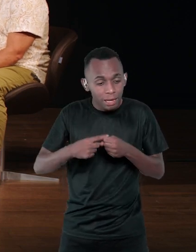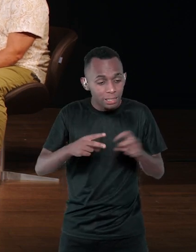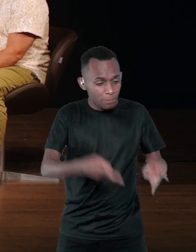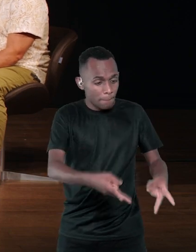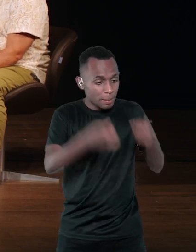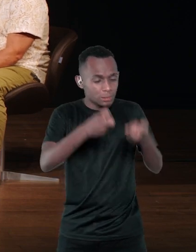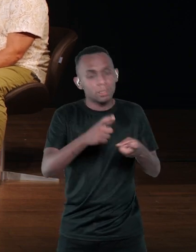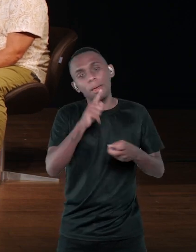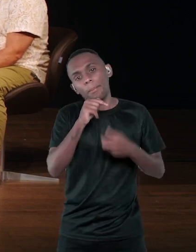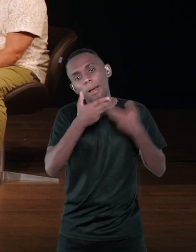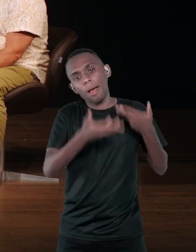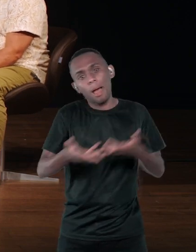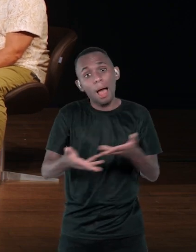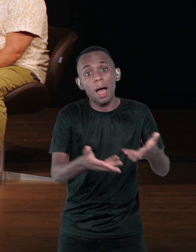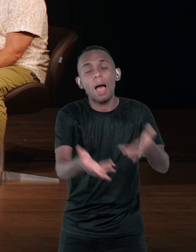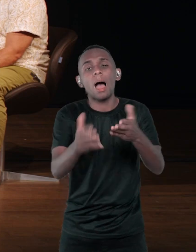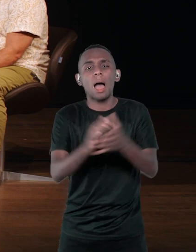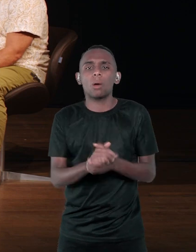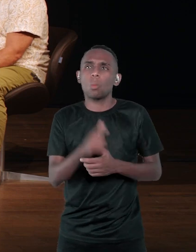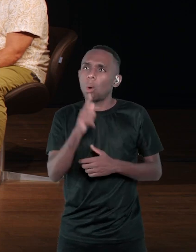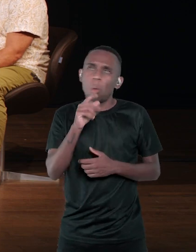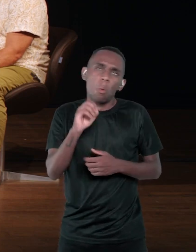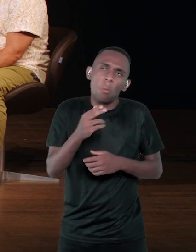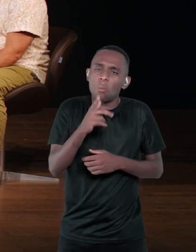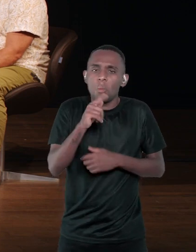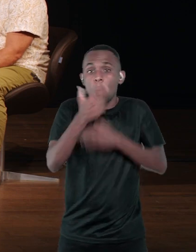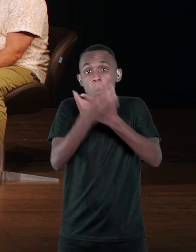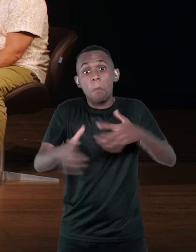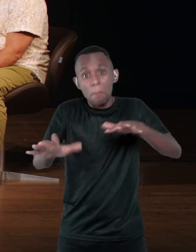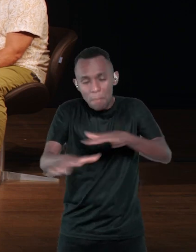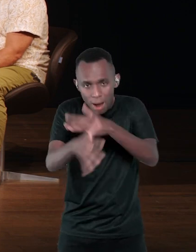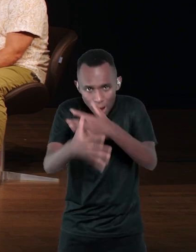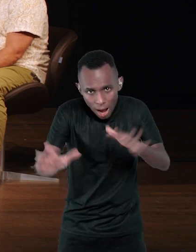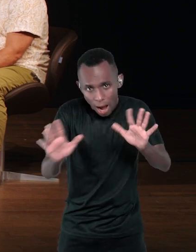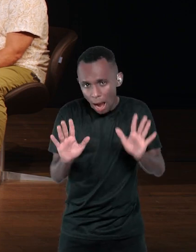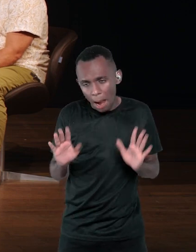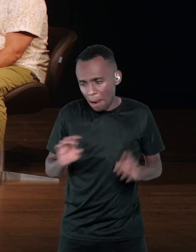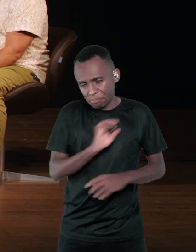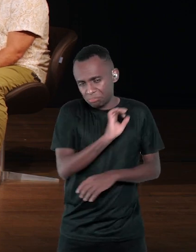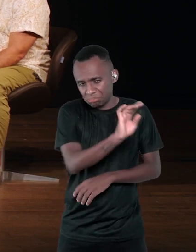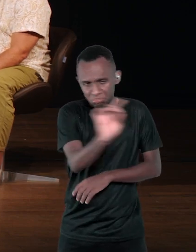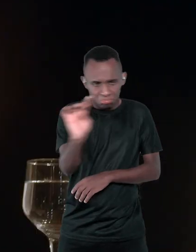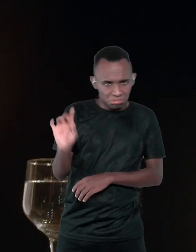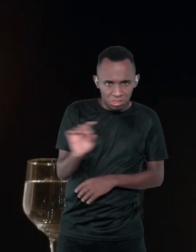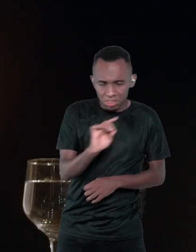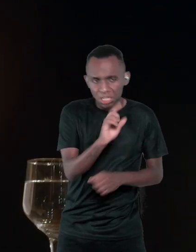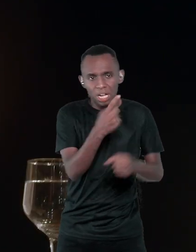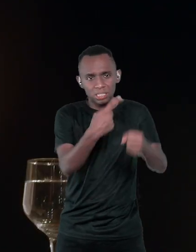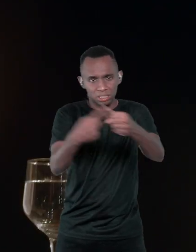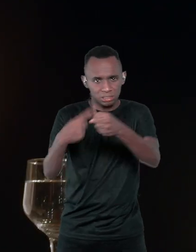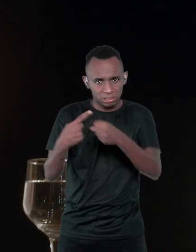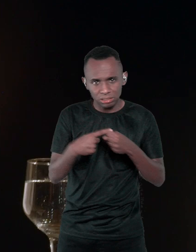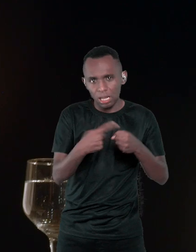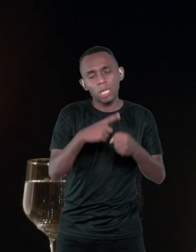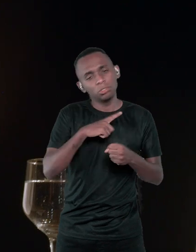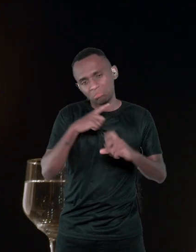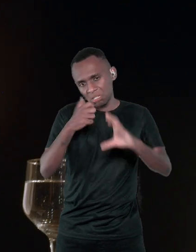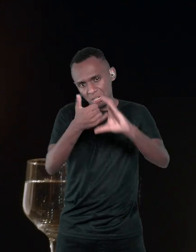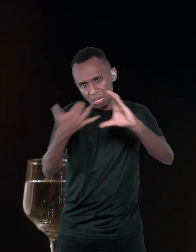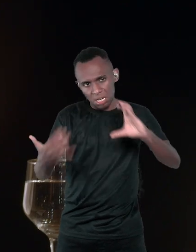hídricos, rios ou mares, ou, enfim, o que seja a peculiaridade da sua topografia e da